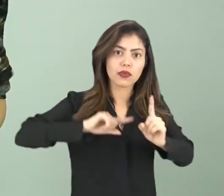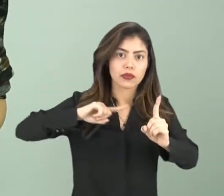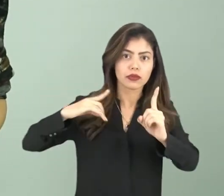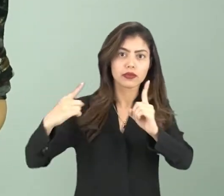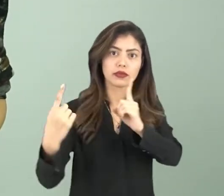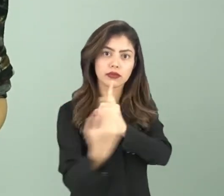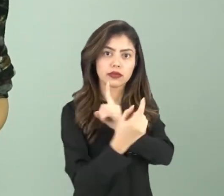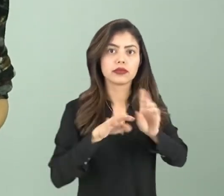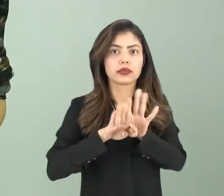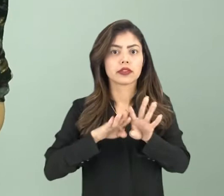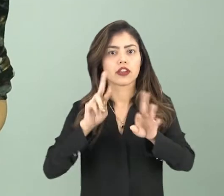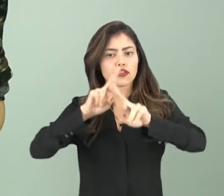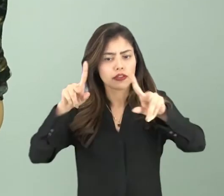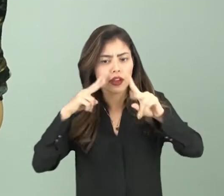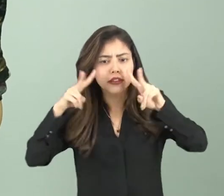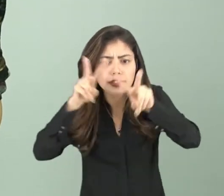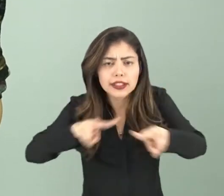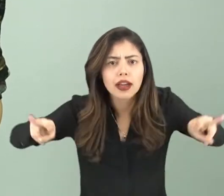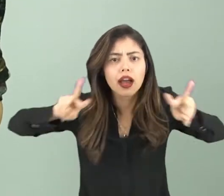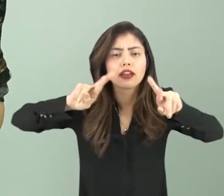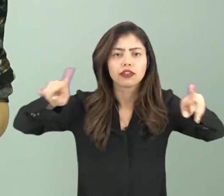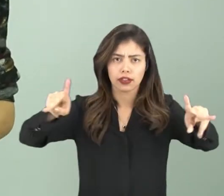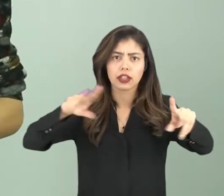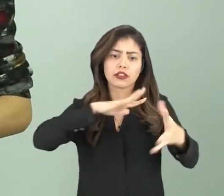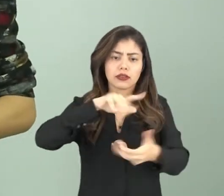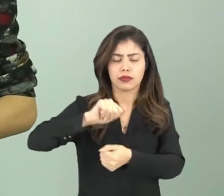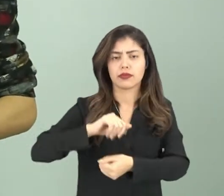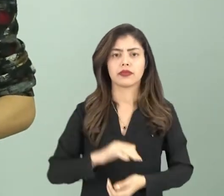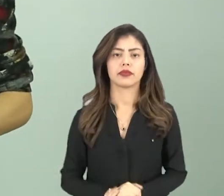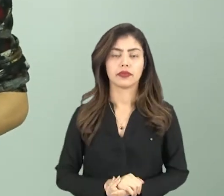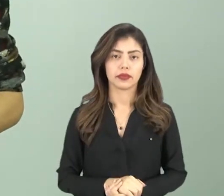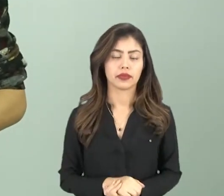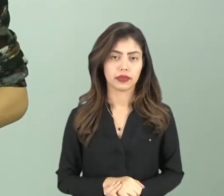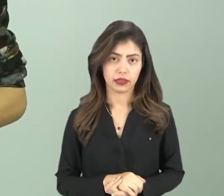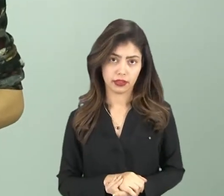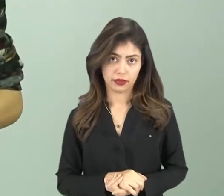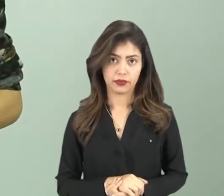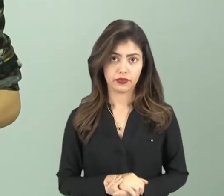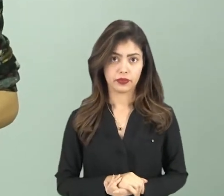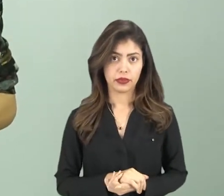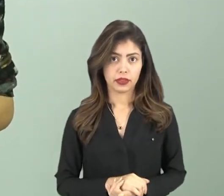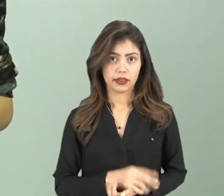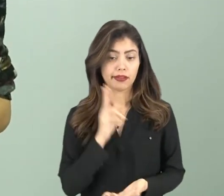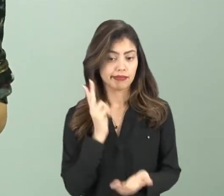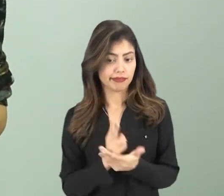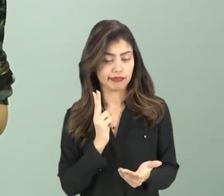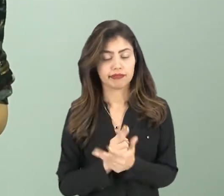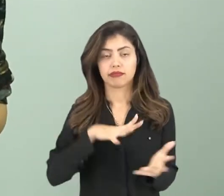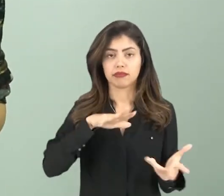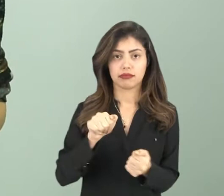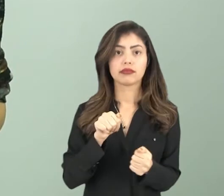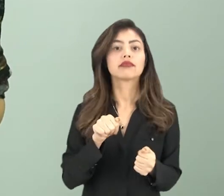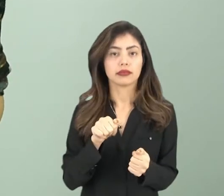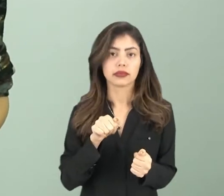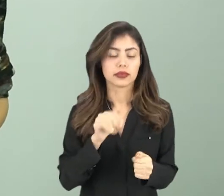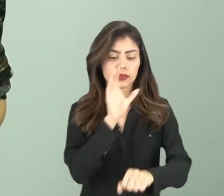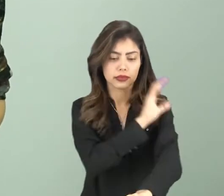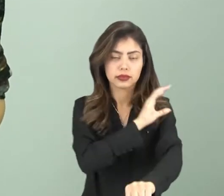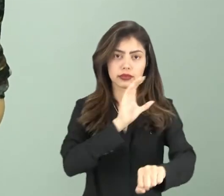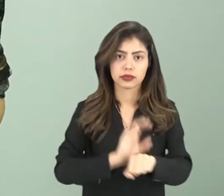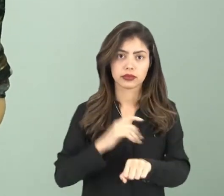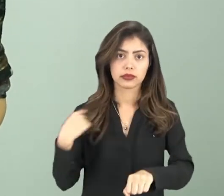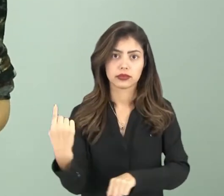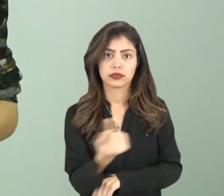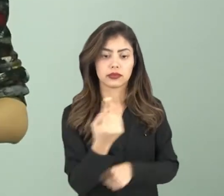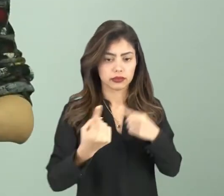e formas de ver e de valorizar o mundo. Então, consequentemente, nós vemos e valorizamos o mundo a partir da cultura com a qual nos